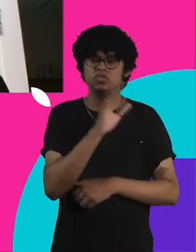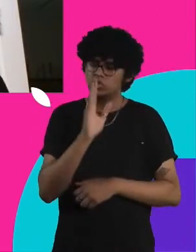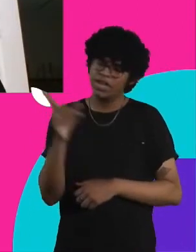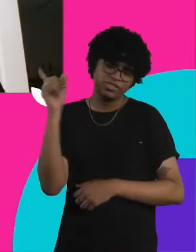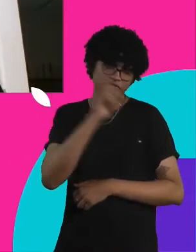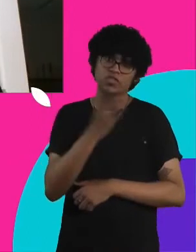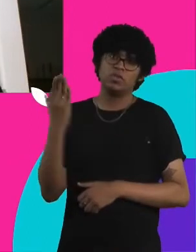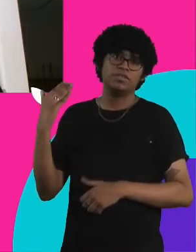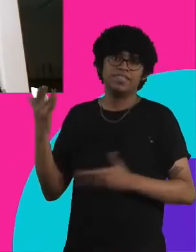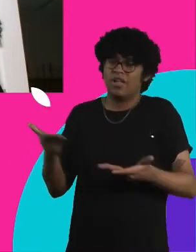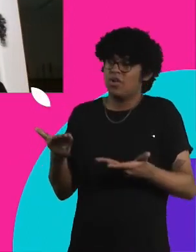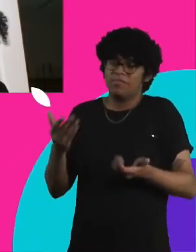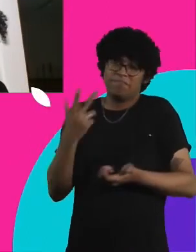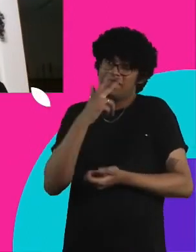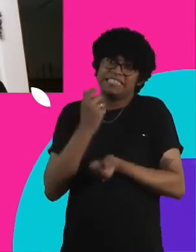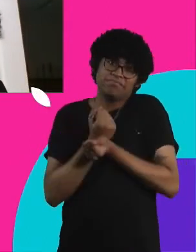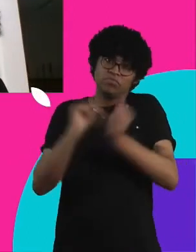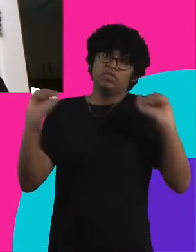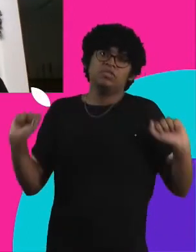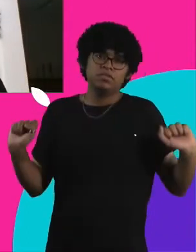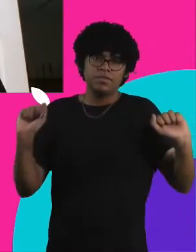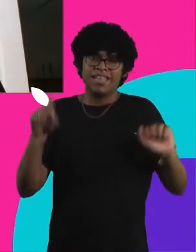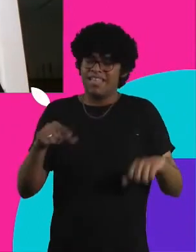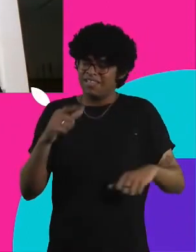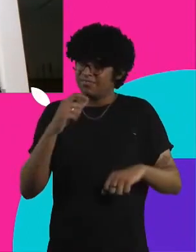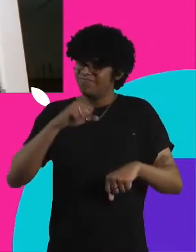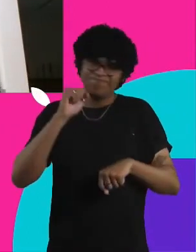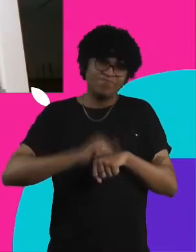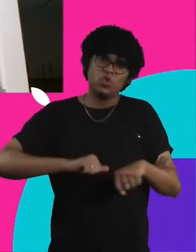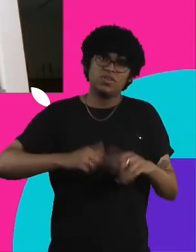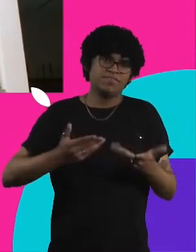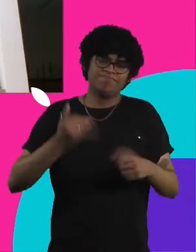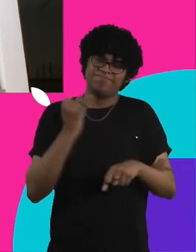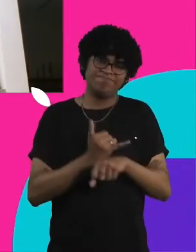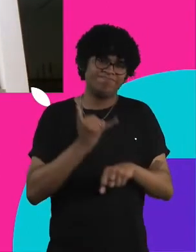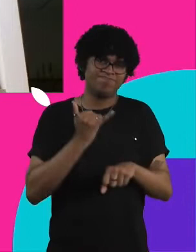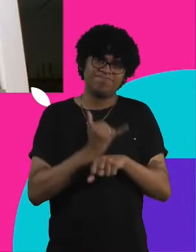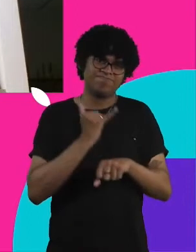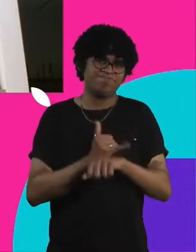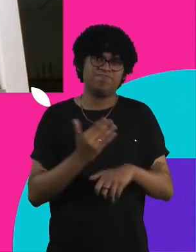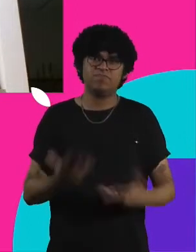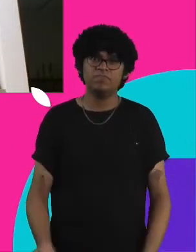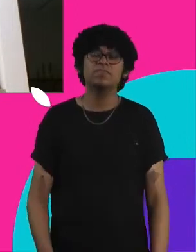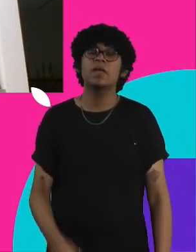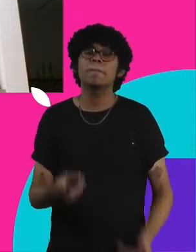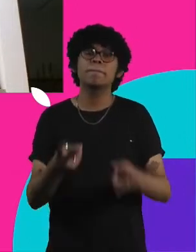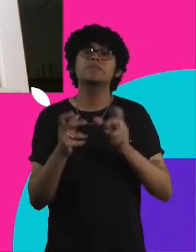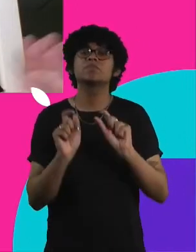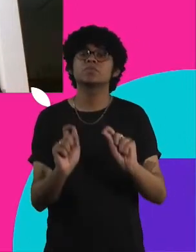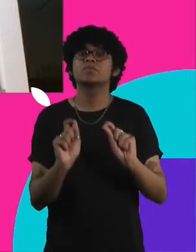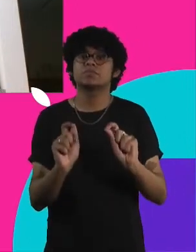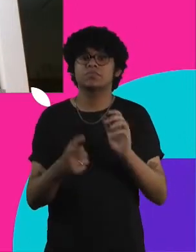ficou praticamente impossível. Essa é a parte assim, mais dura da história. E aí, o que a gente percebeu? O ano passado a